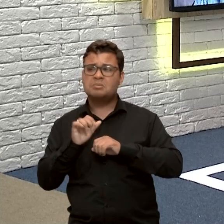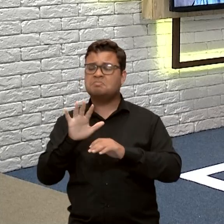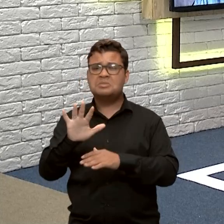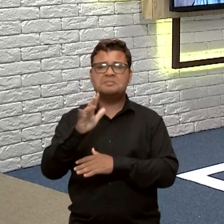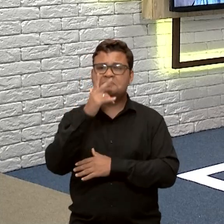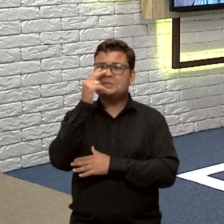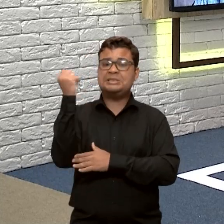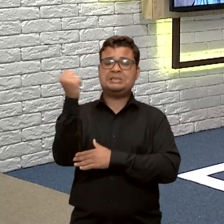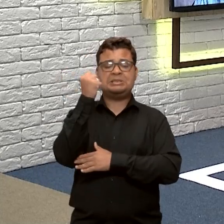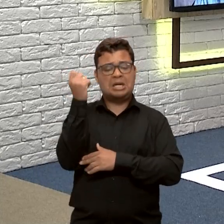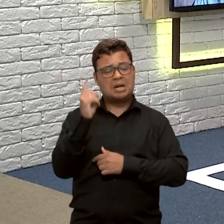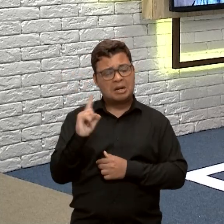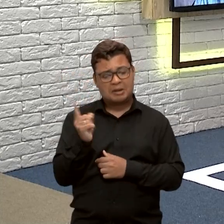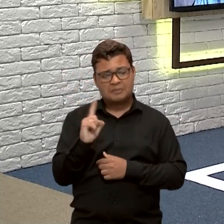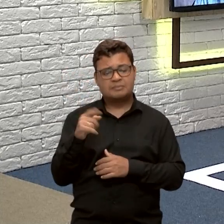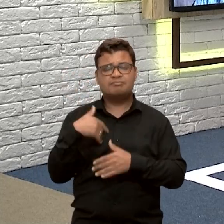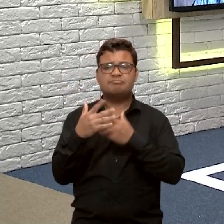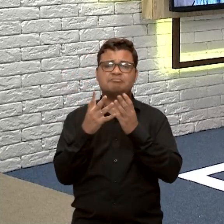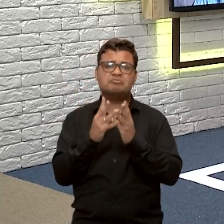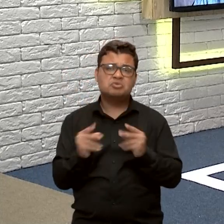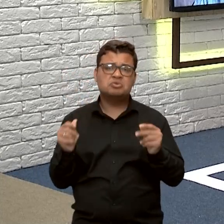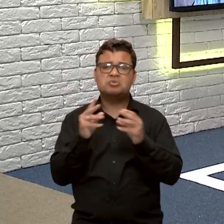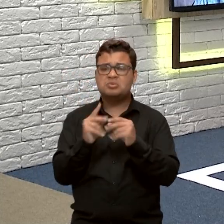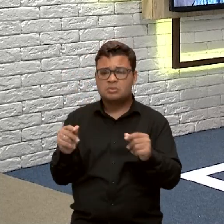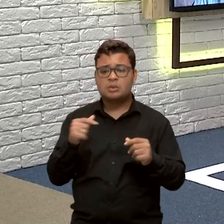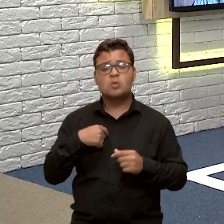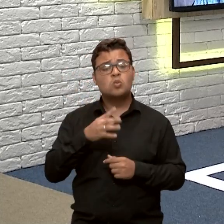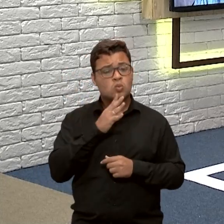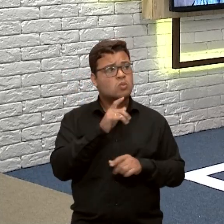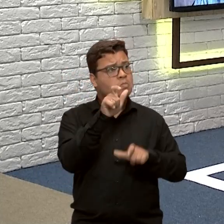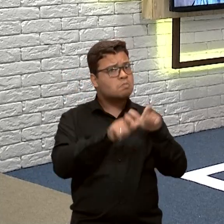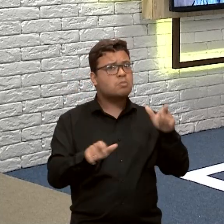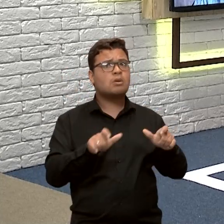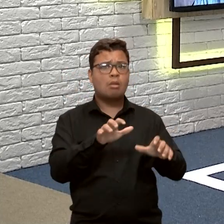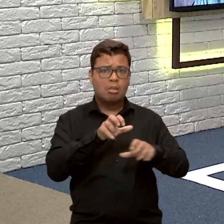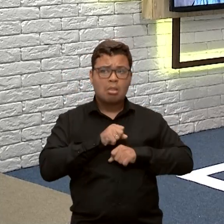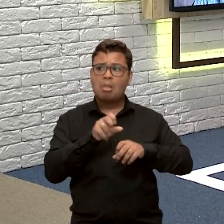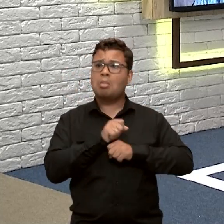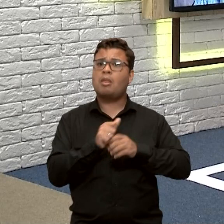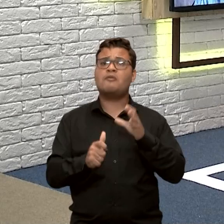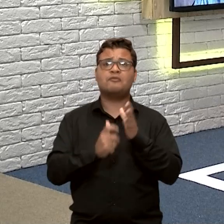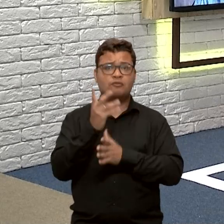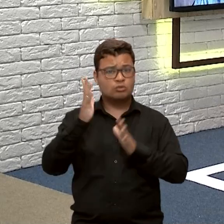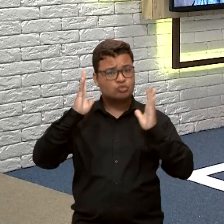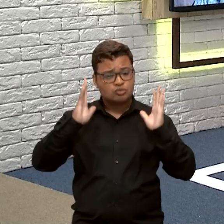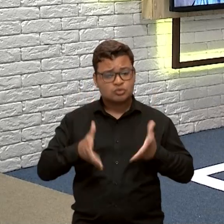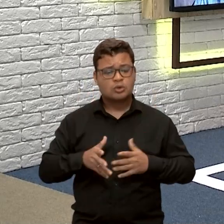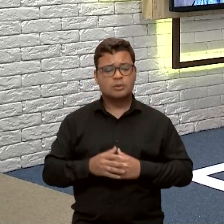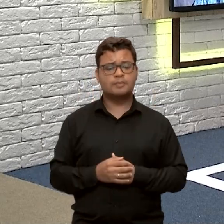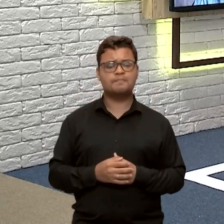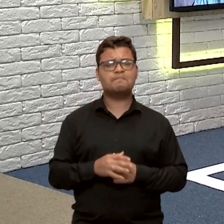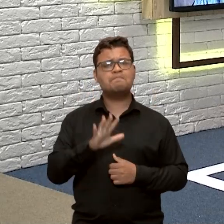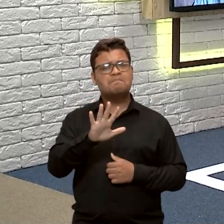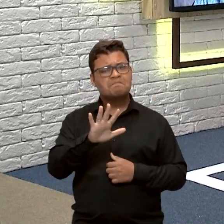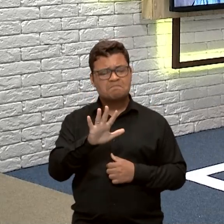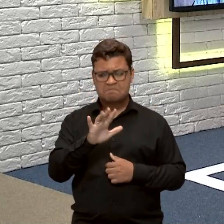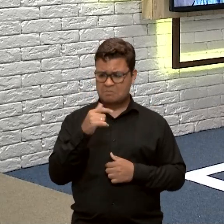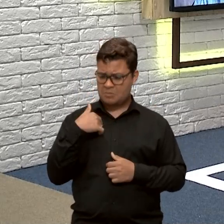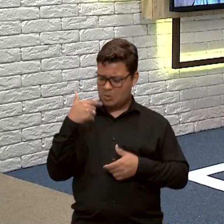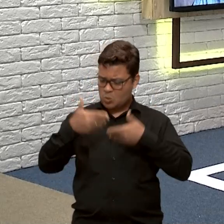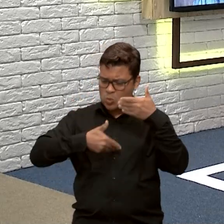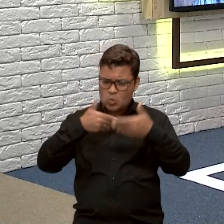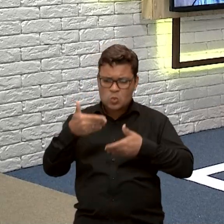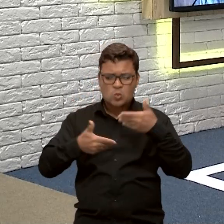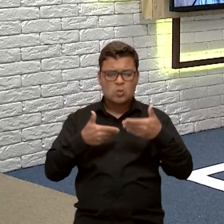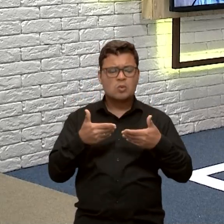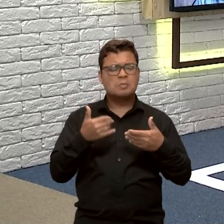pelo menos as pessoas que eu convivo parece que é uma doença meio sazonal, igual gripe, né? Tô com dengue, parece que não é uma coisa